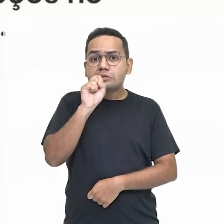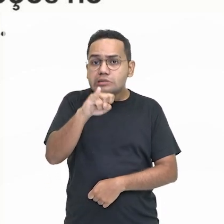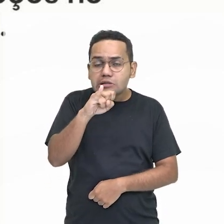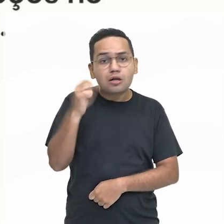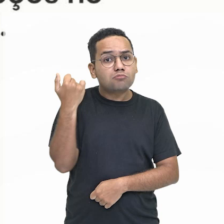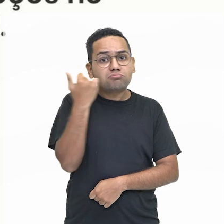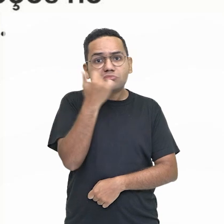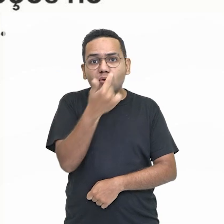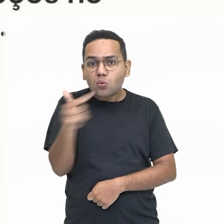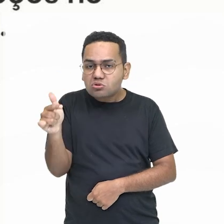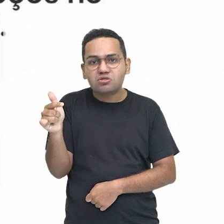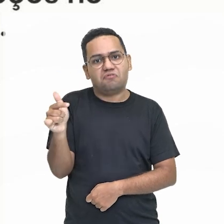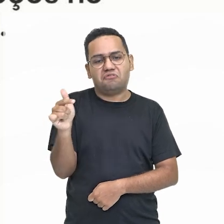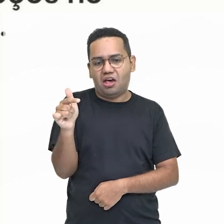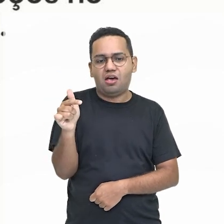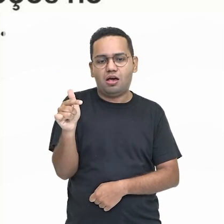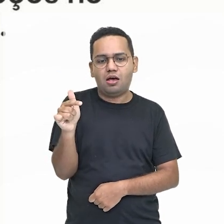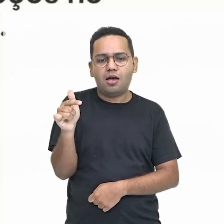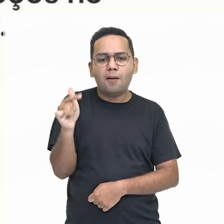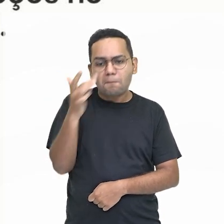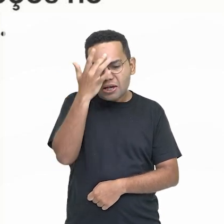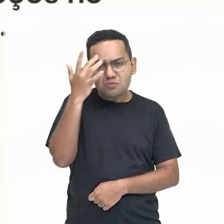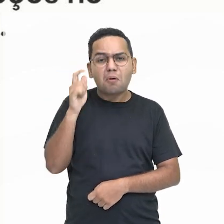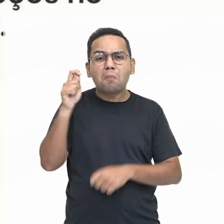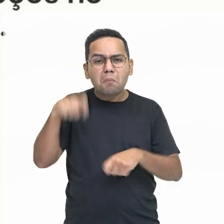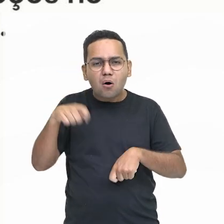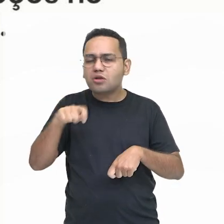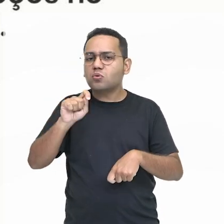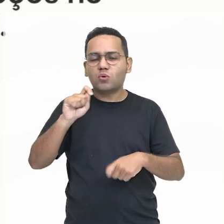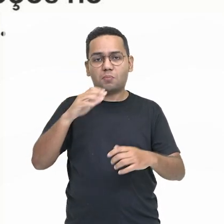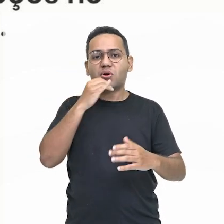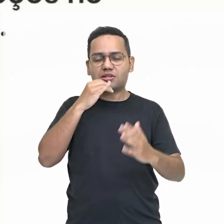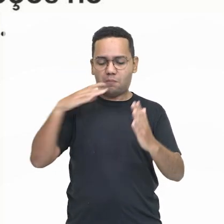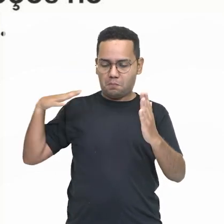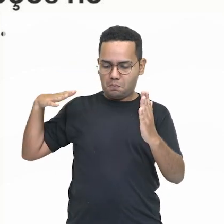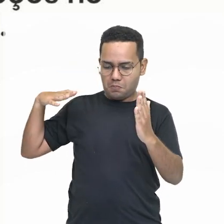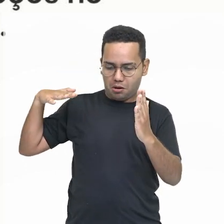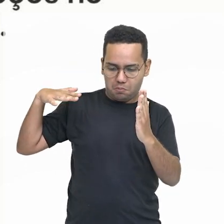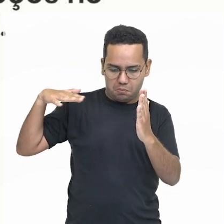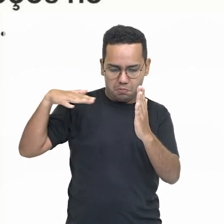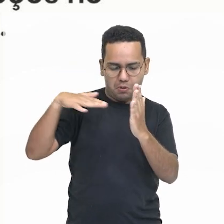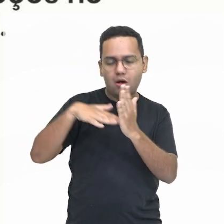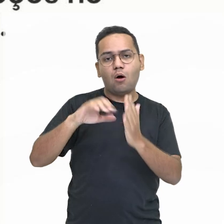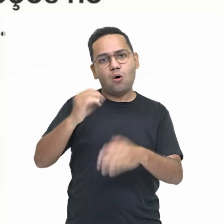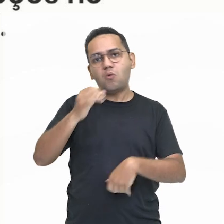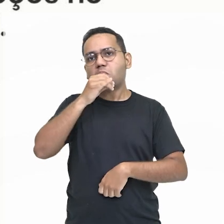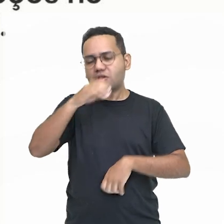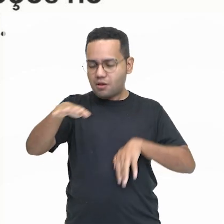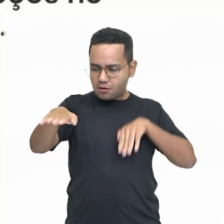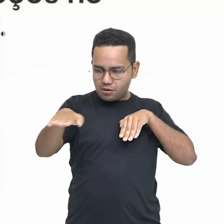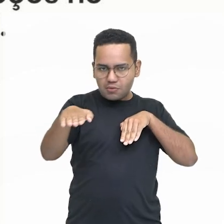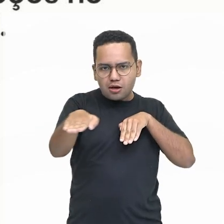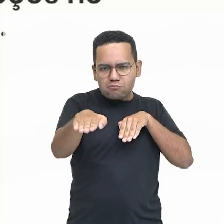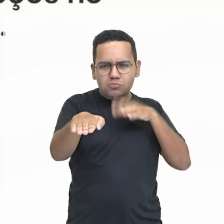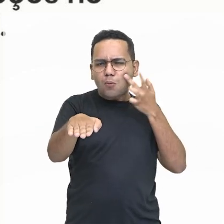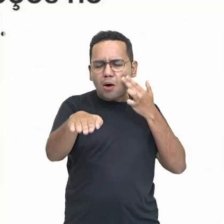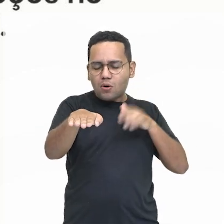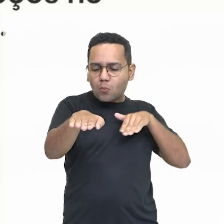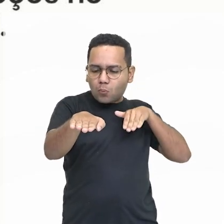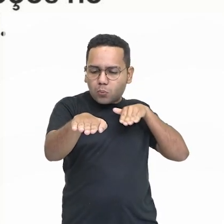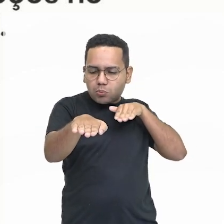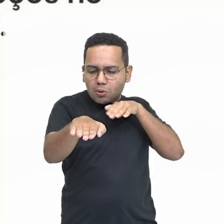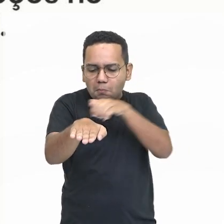seu pescoço caso tenha uma colisão na traseira do automóvel, se